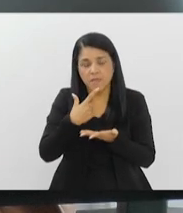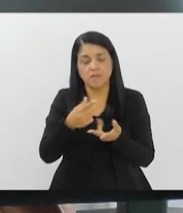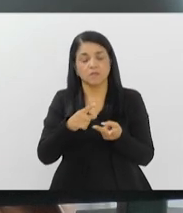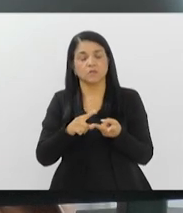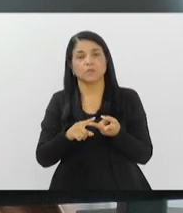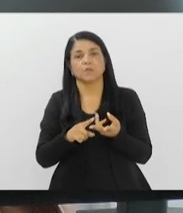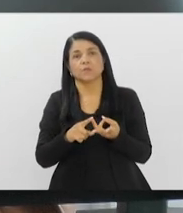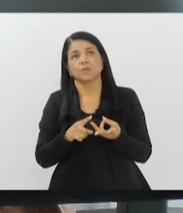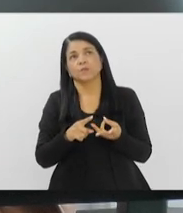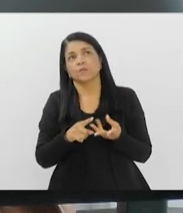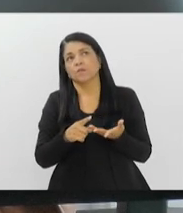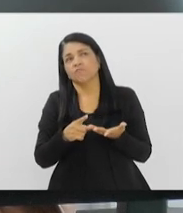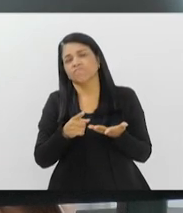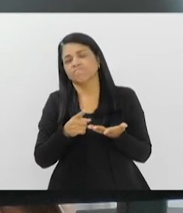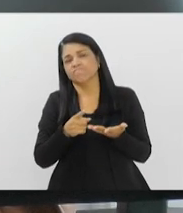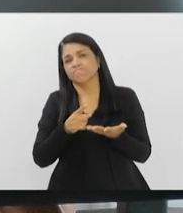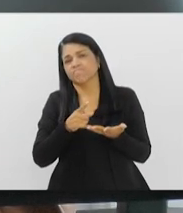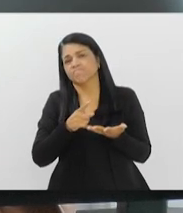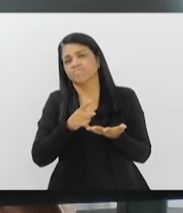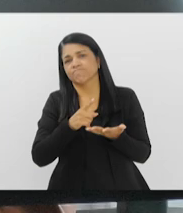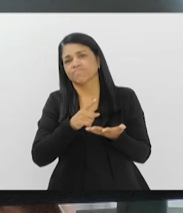sobre